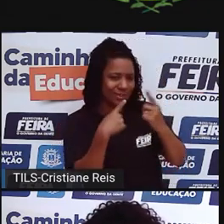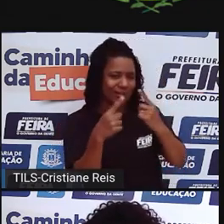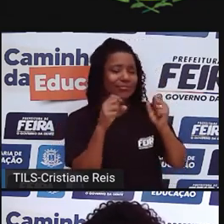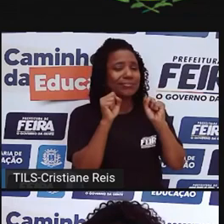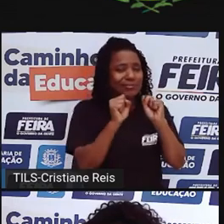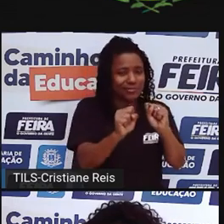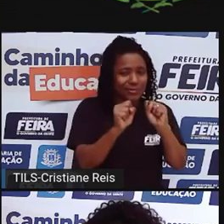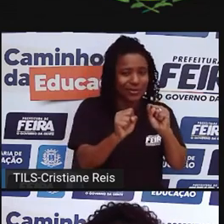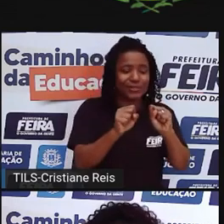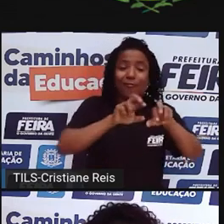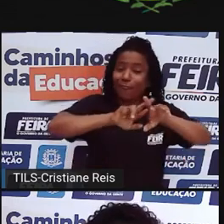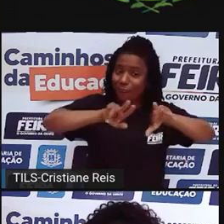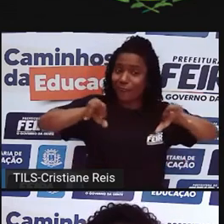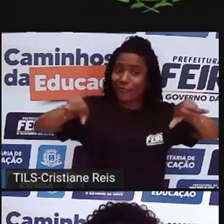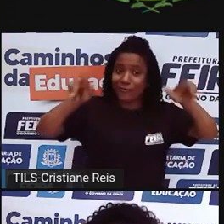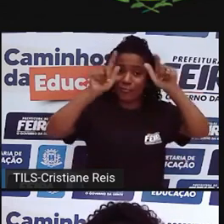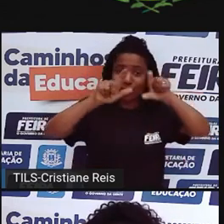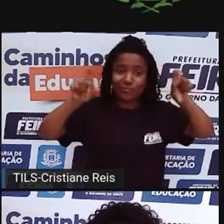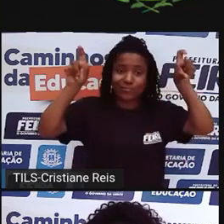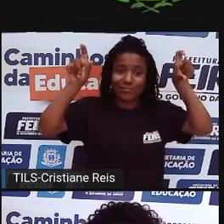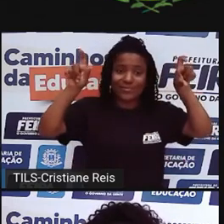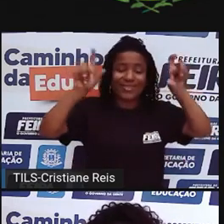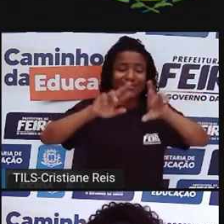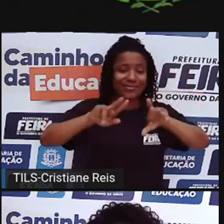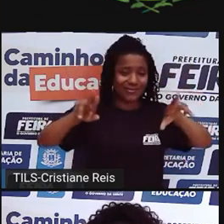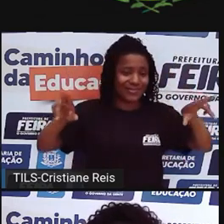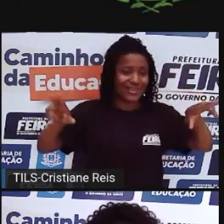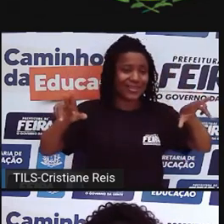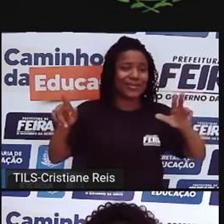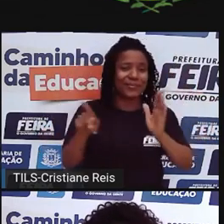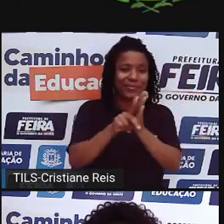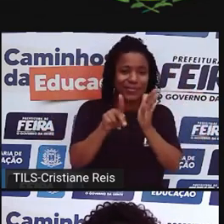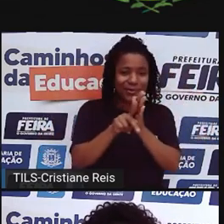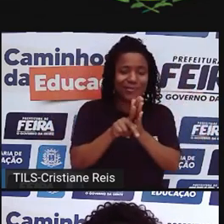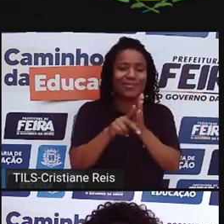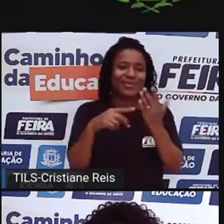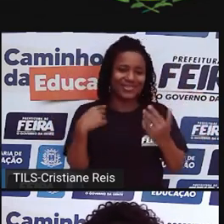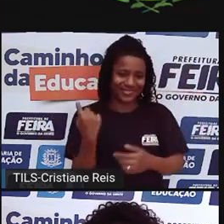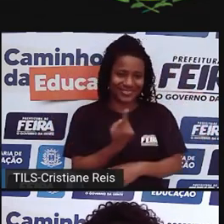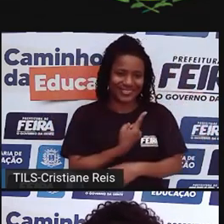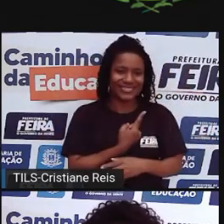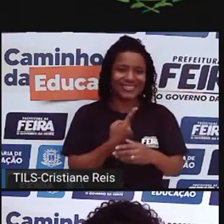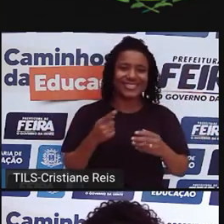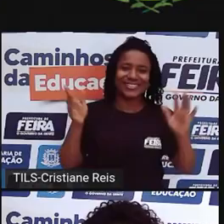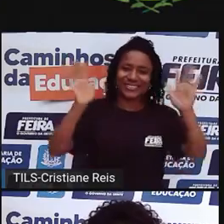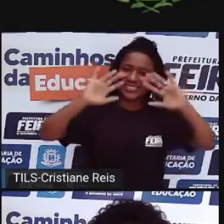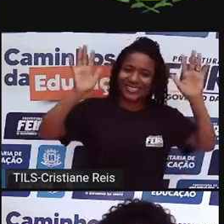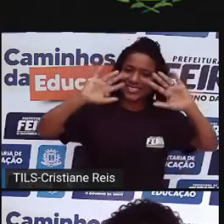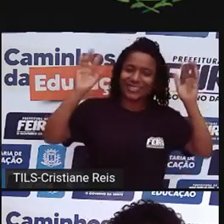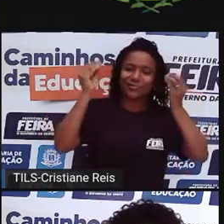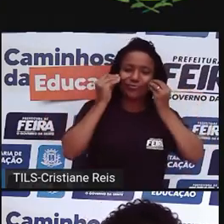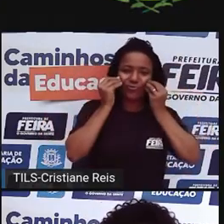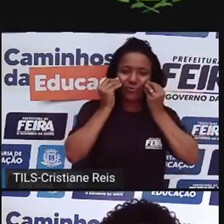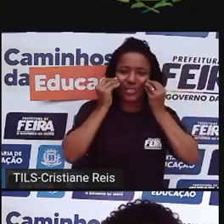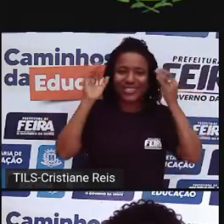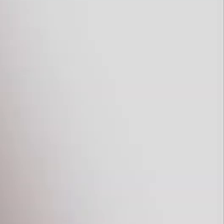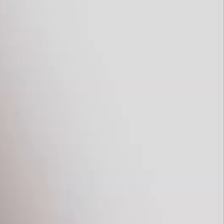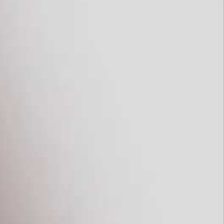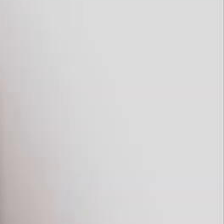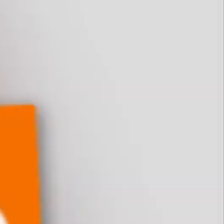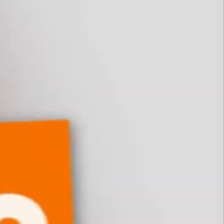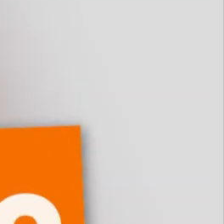ter percebido, né, que fazem parte da nossa vida, do nosso dia a dia. Valeu? Um beijo, até semana que vem. Tchau, tchau!